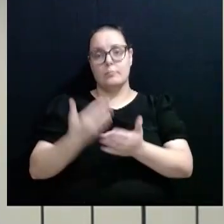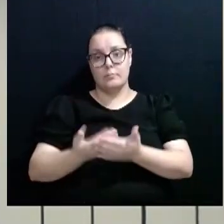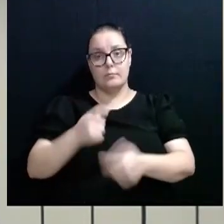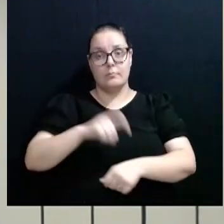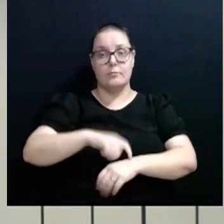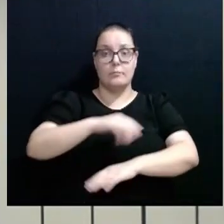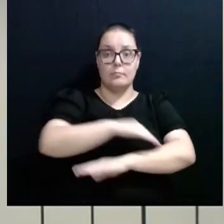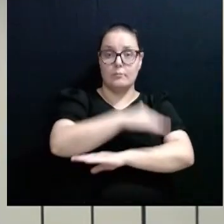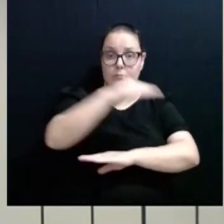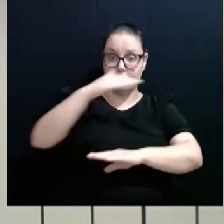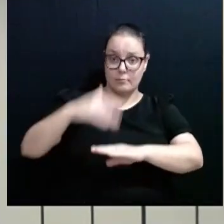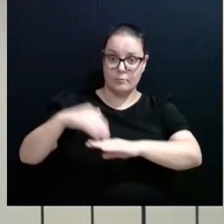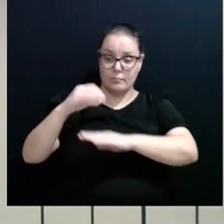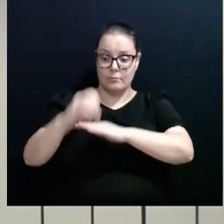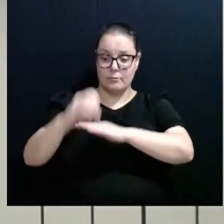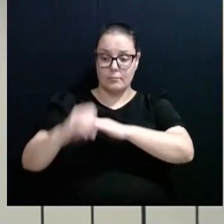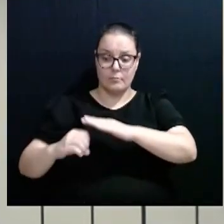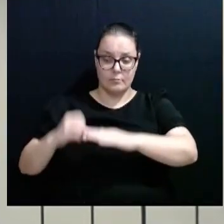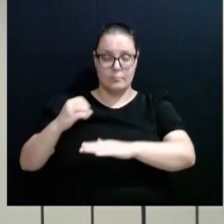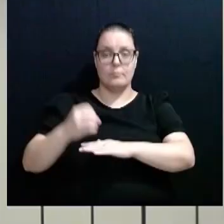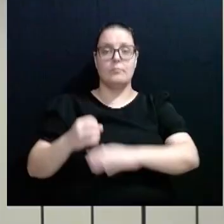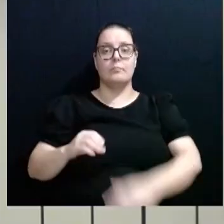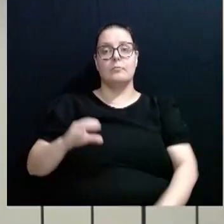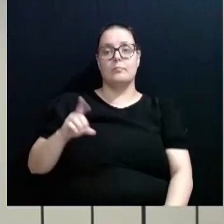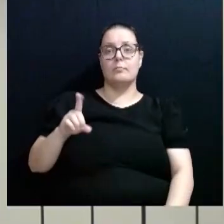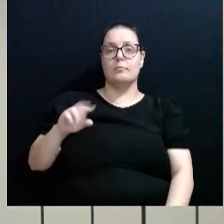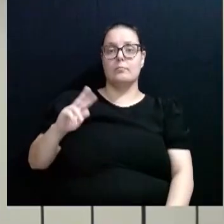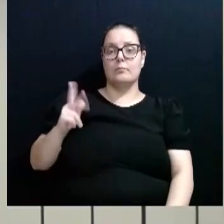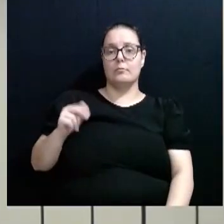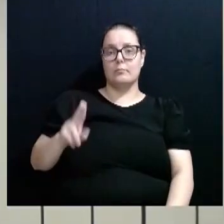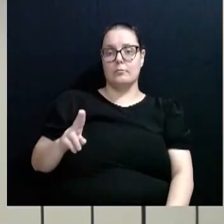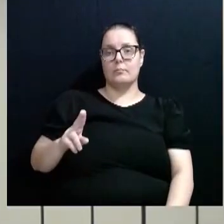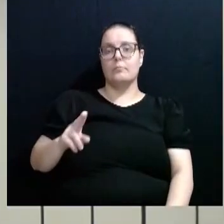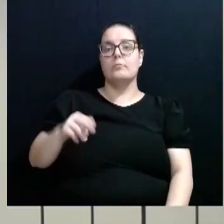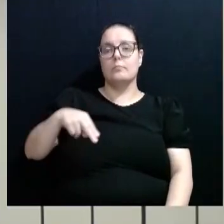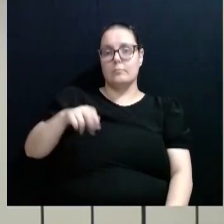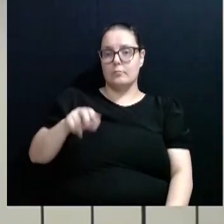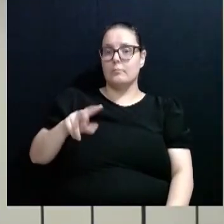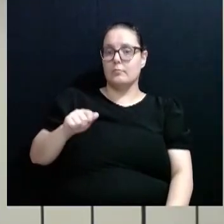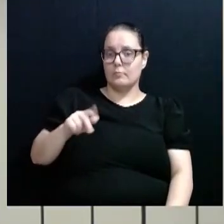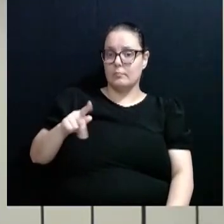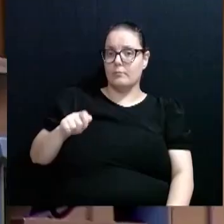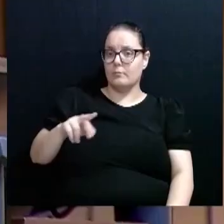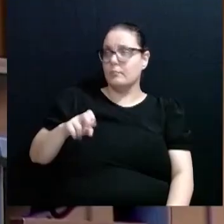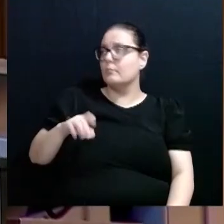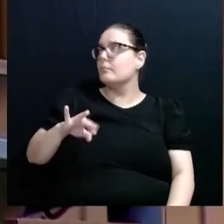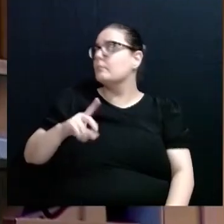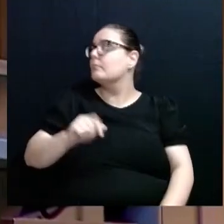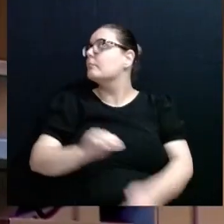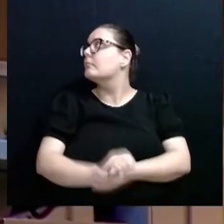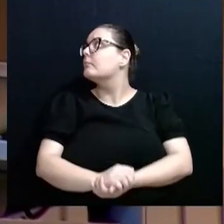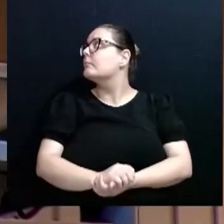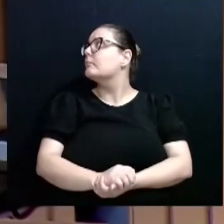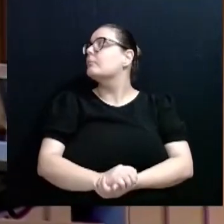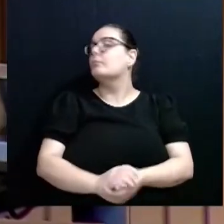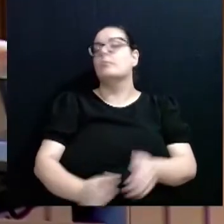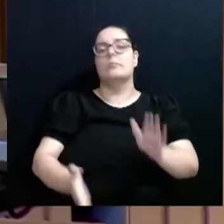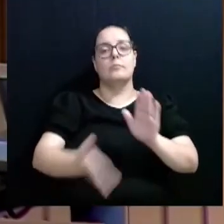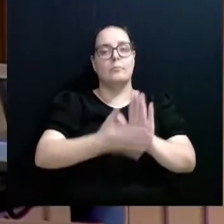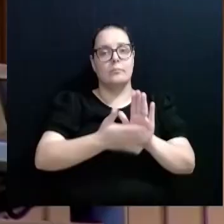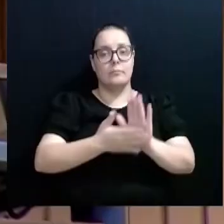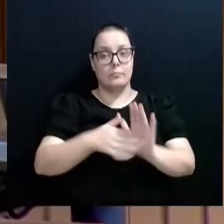no CDHU da Vila Renascença, no distrito de Nova Aparecida. A proposta é do vereador